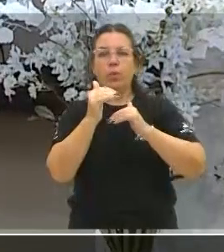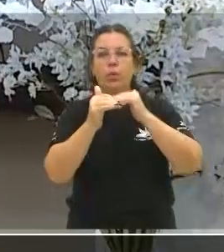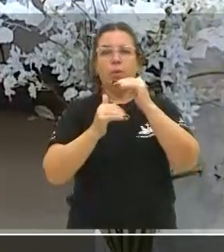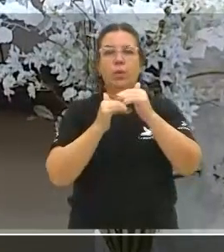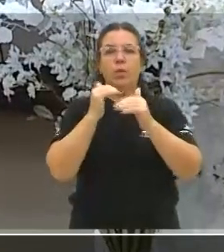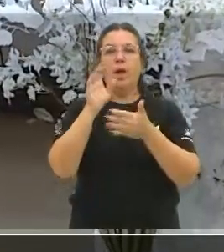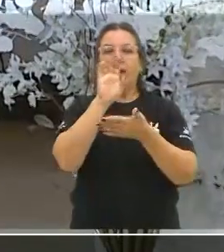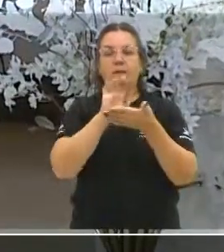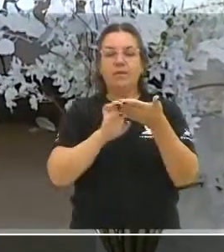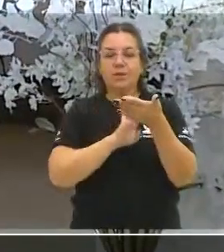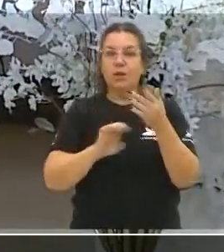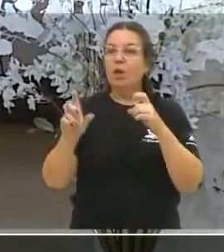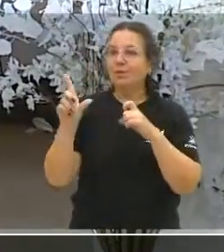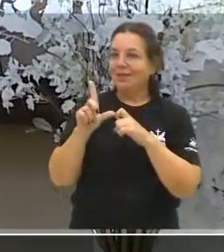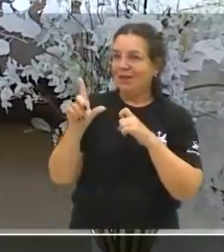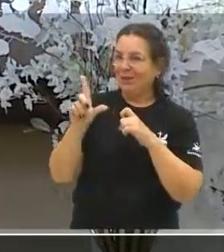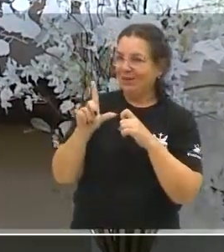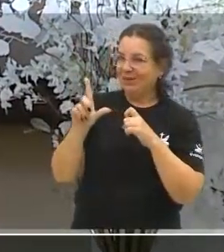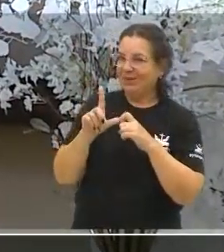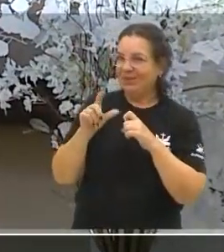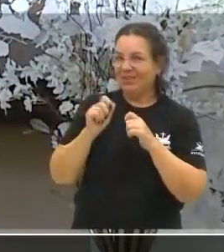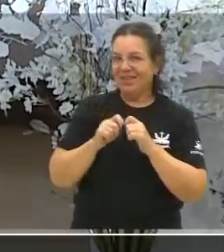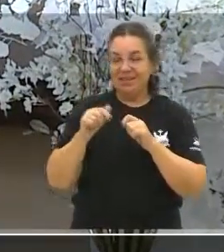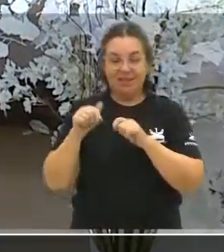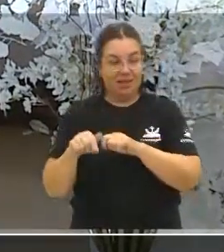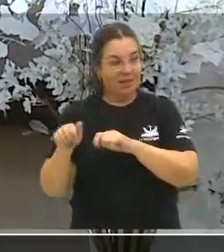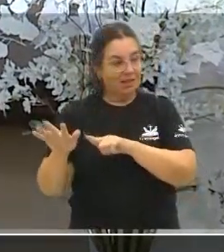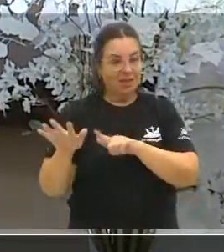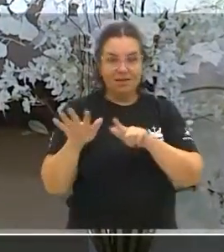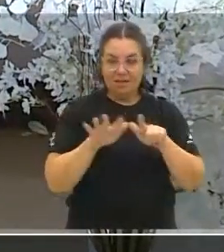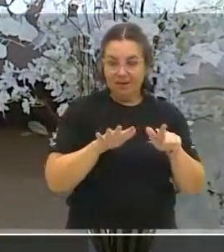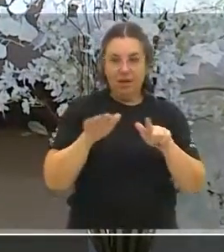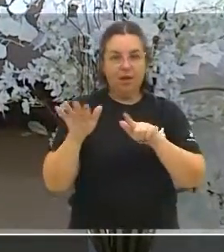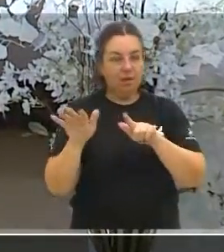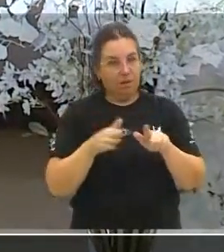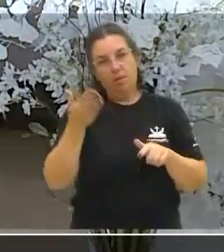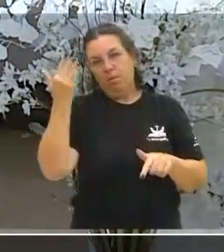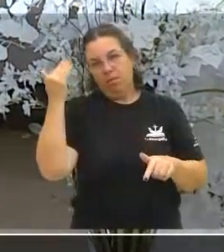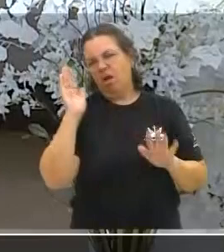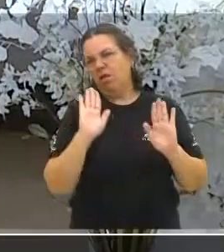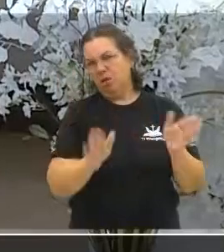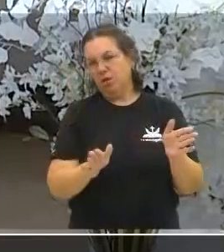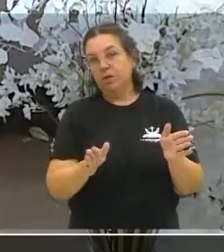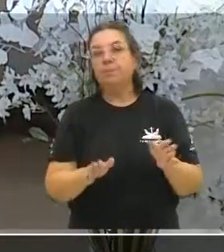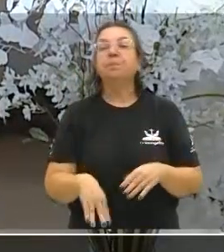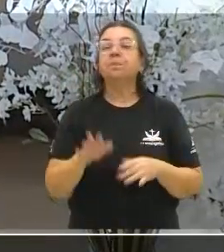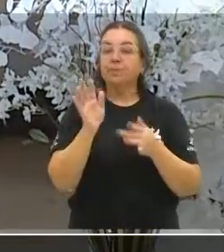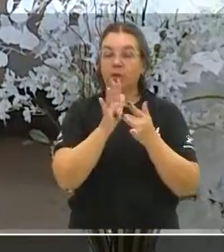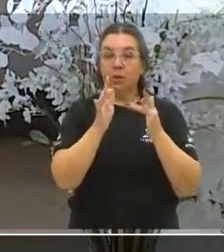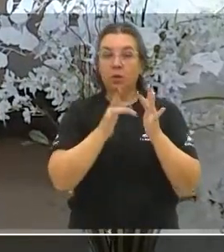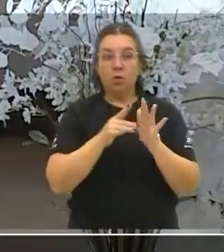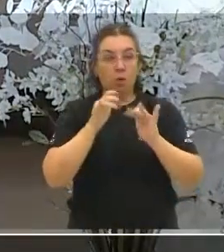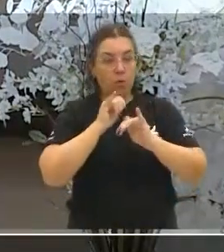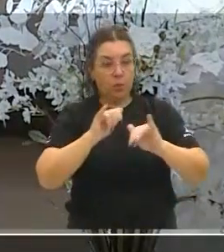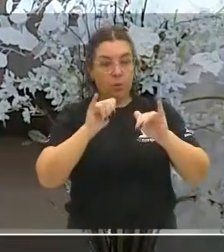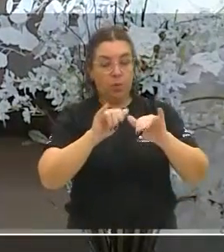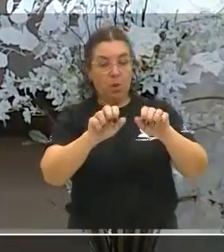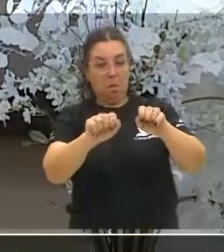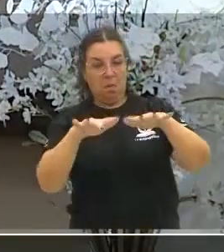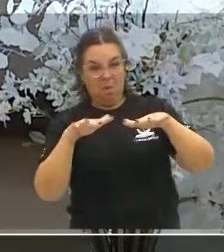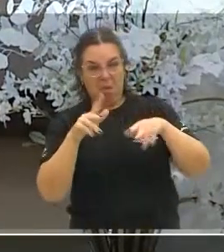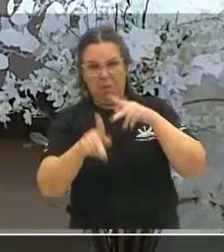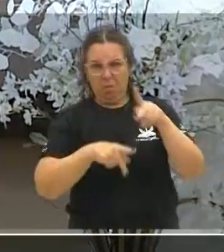de Lucas. E disse Jesus à multidão: ninguém acende uma